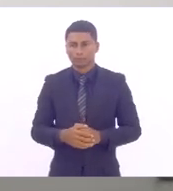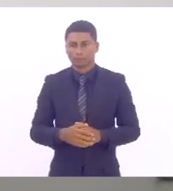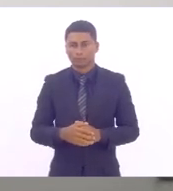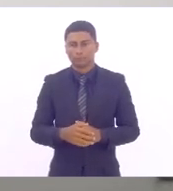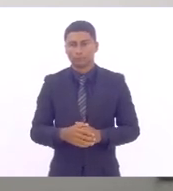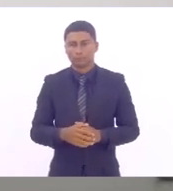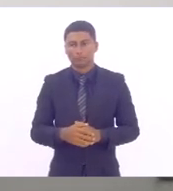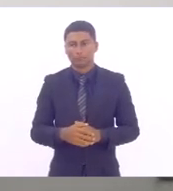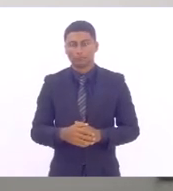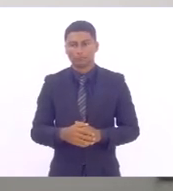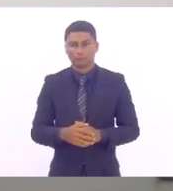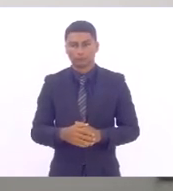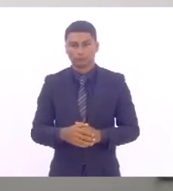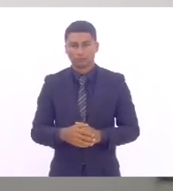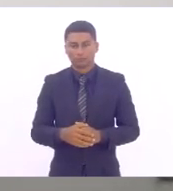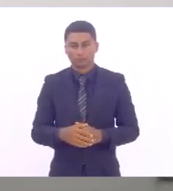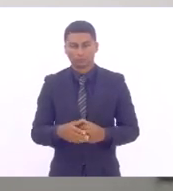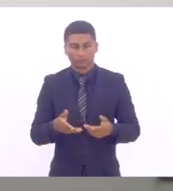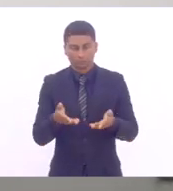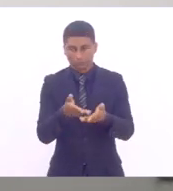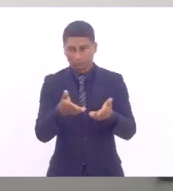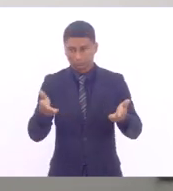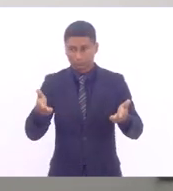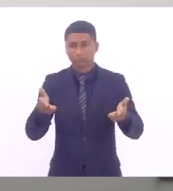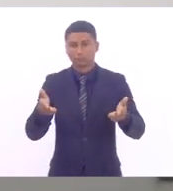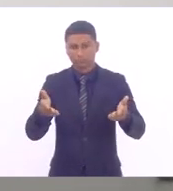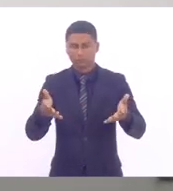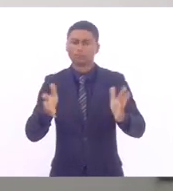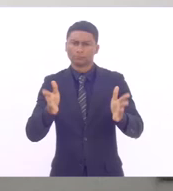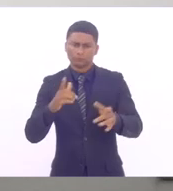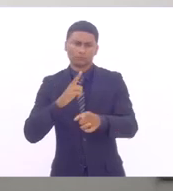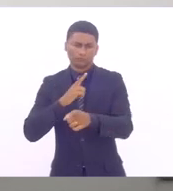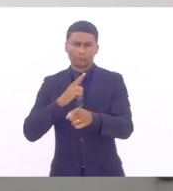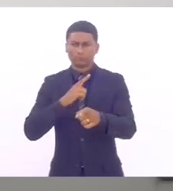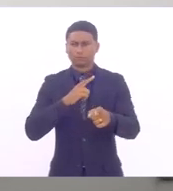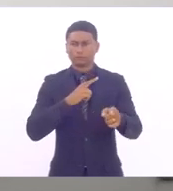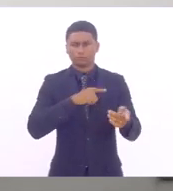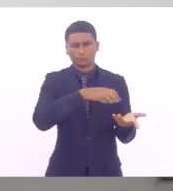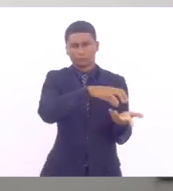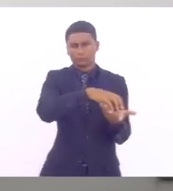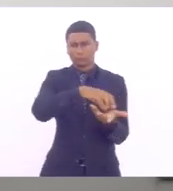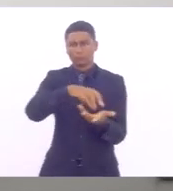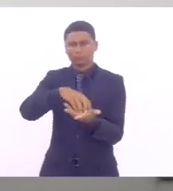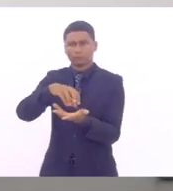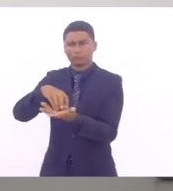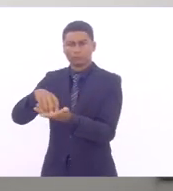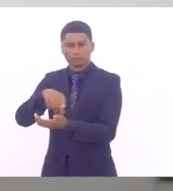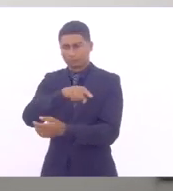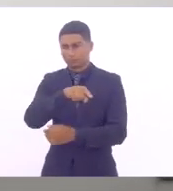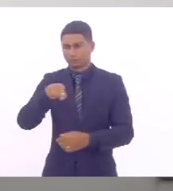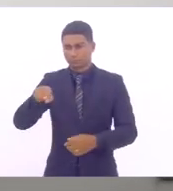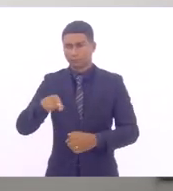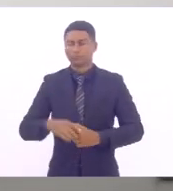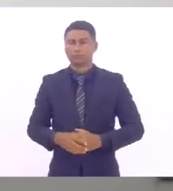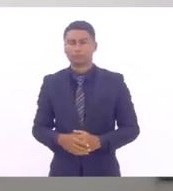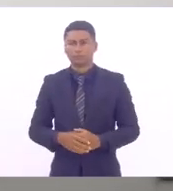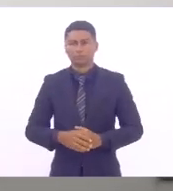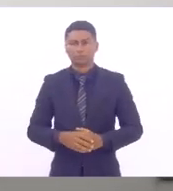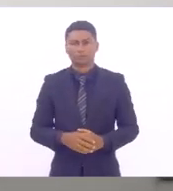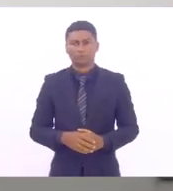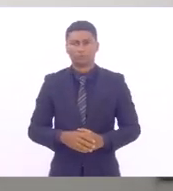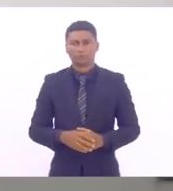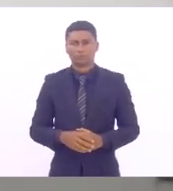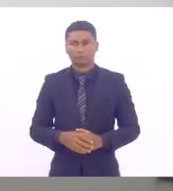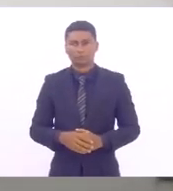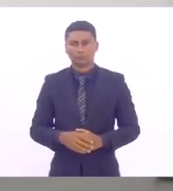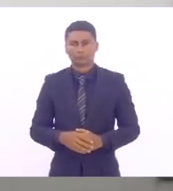dos instrumentos de tutela que já existem, aonde estão estabelecidas sobre